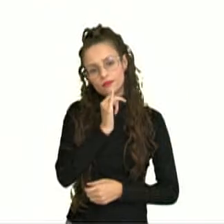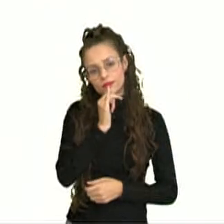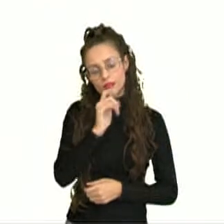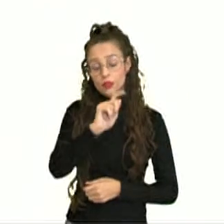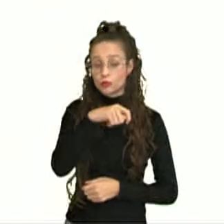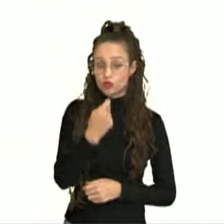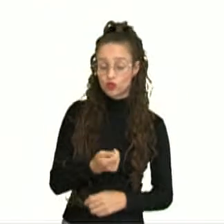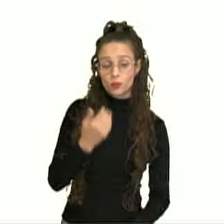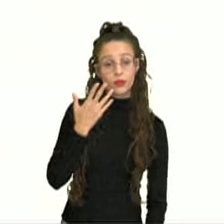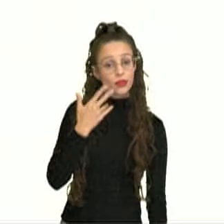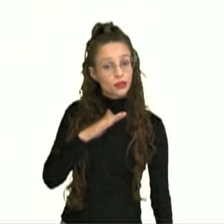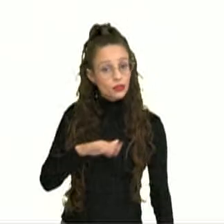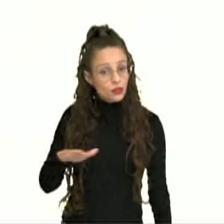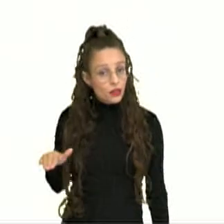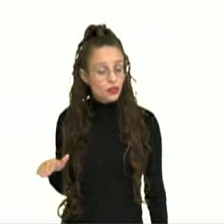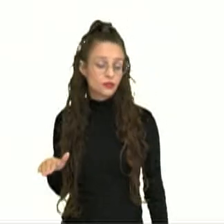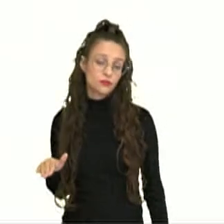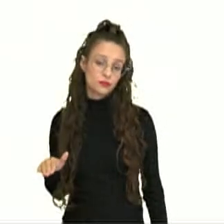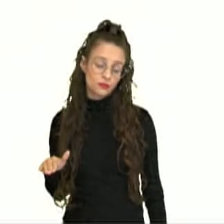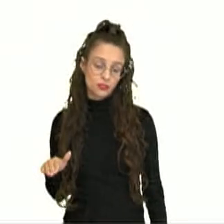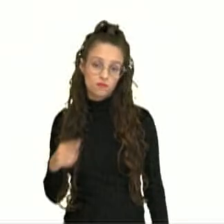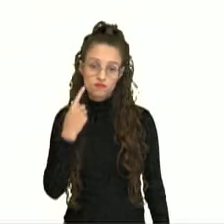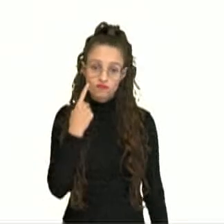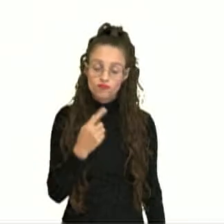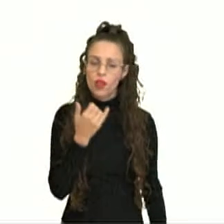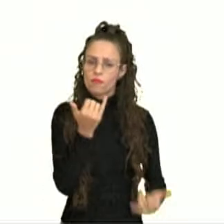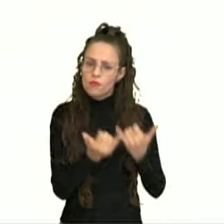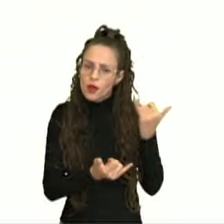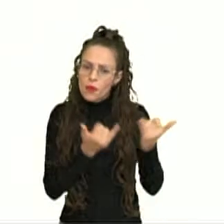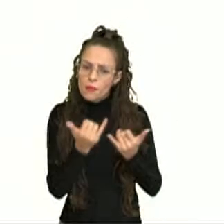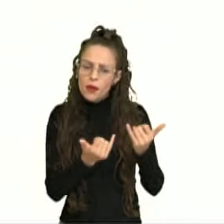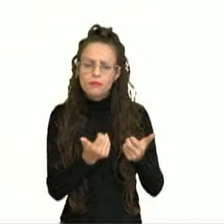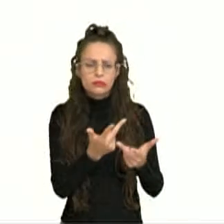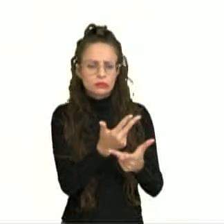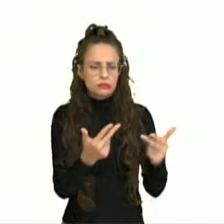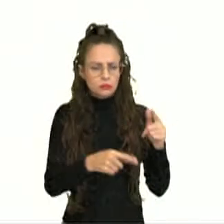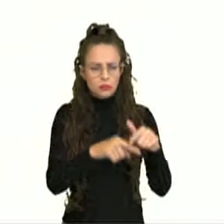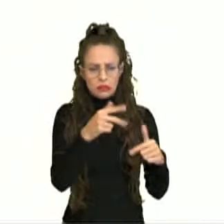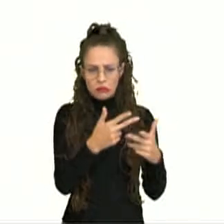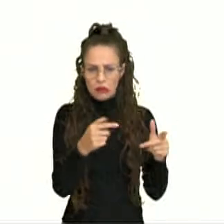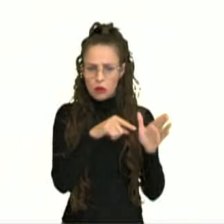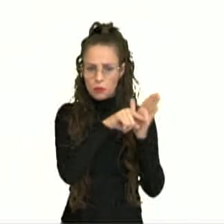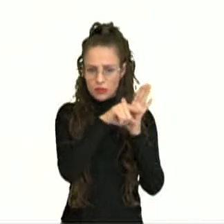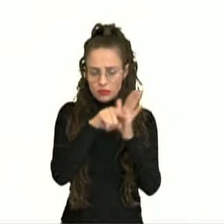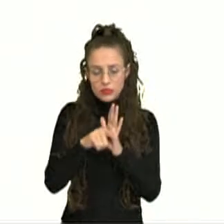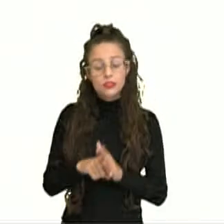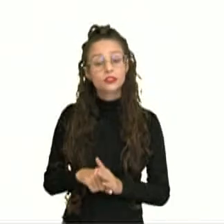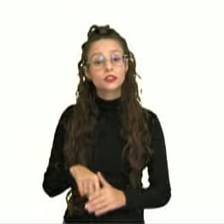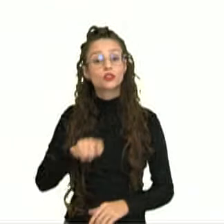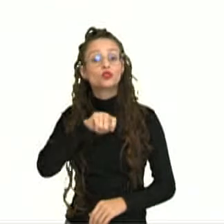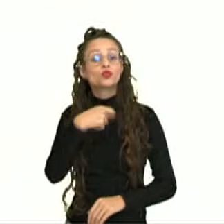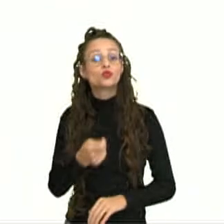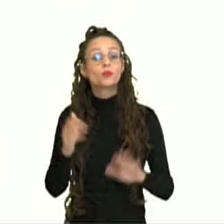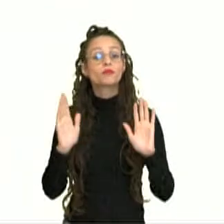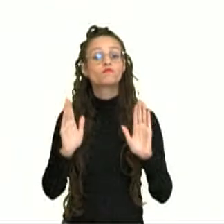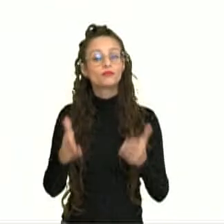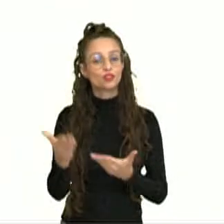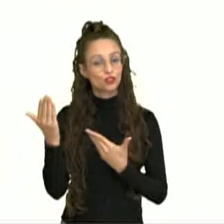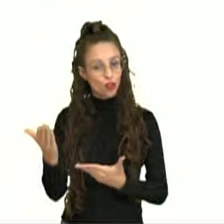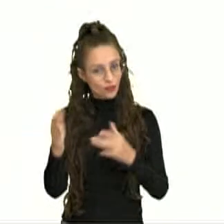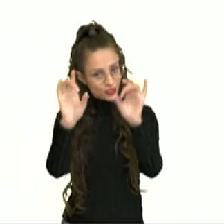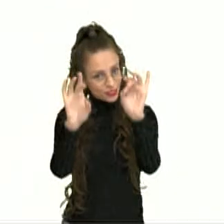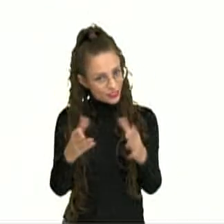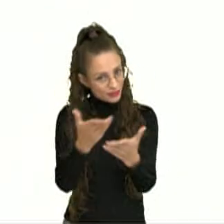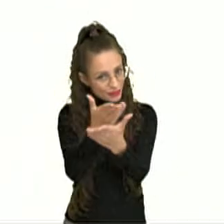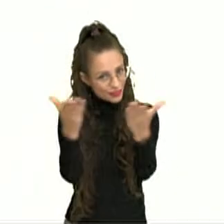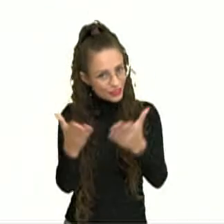sobre crianças, quer descobrir o Brasil, informações de brincadeira, mapa, material, pesquisa. Jovens, especialmente para você,